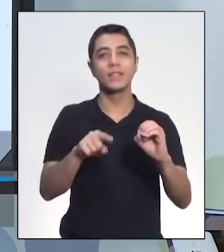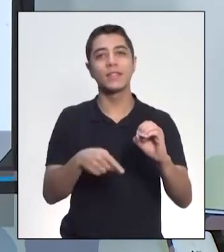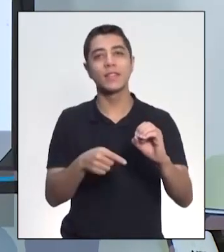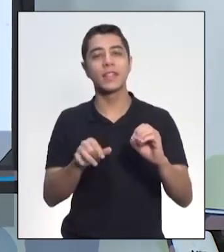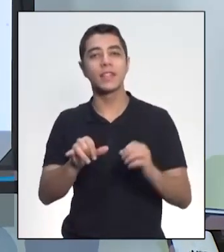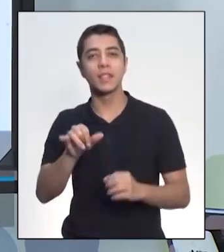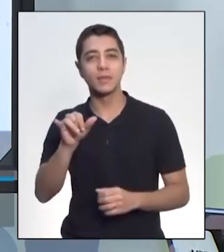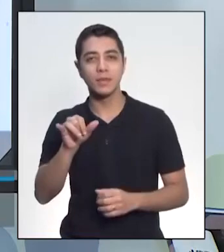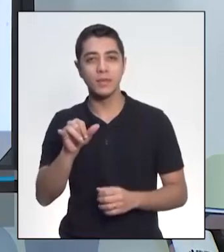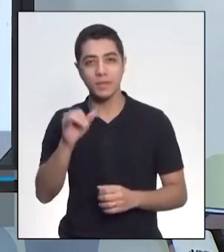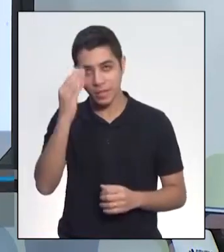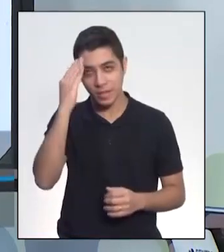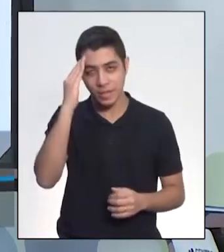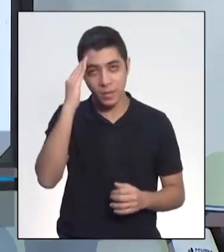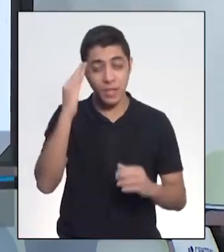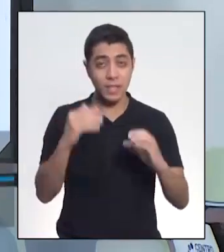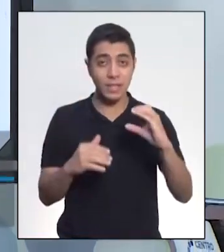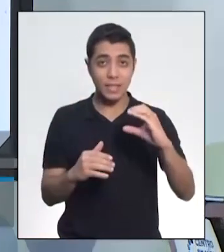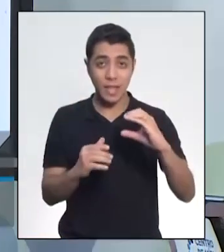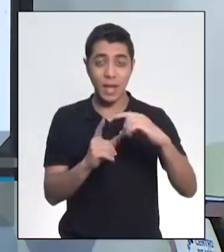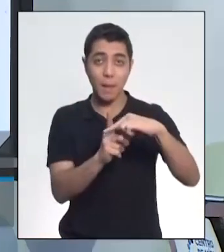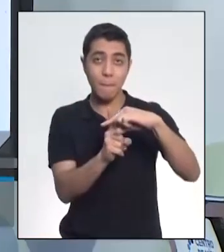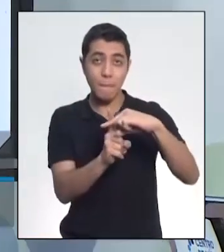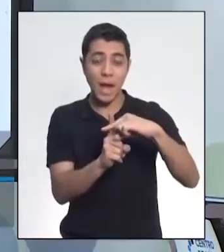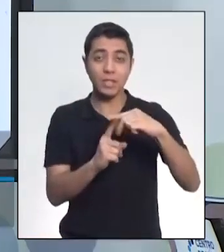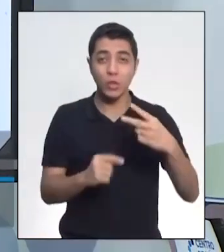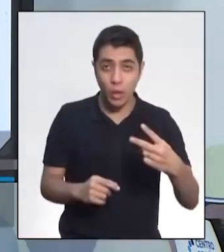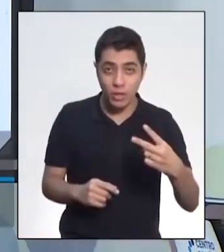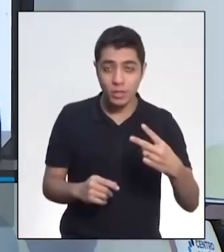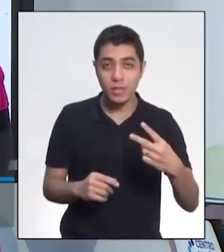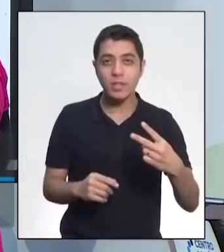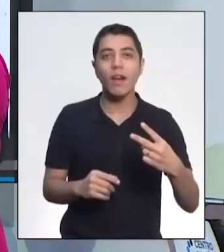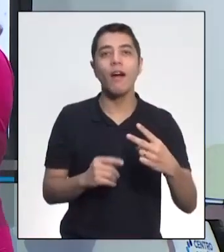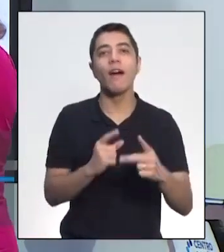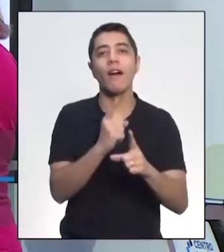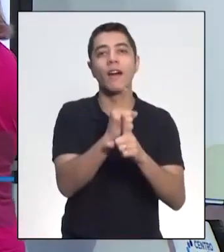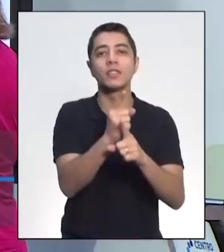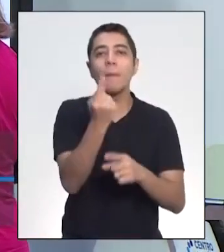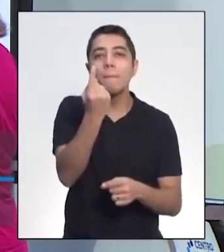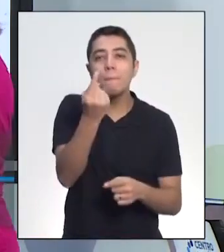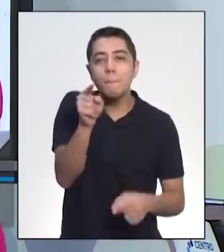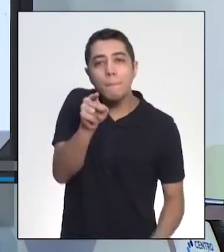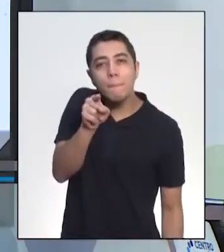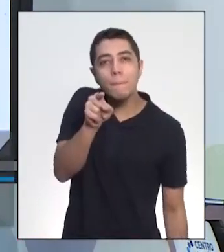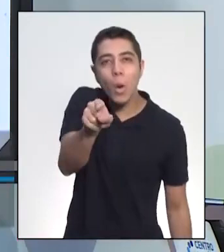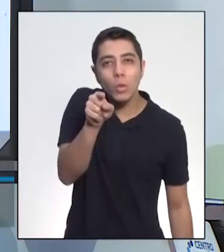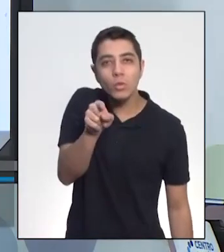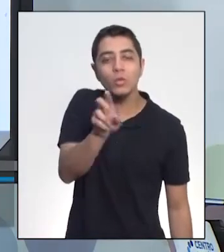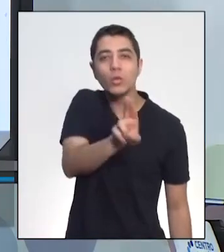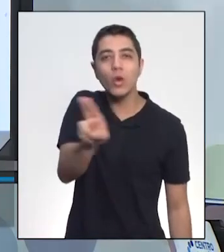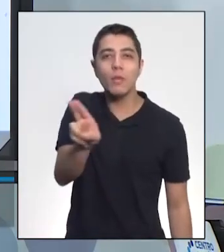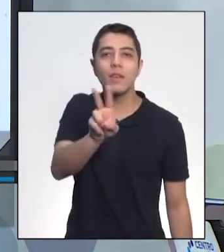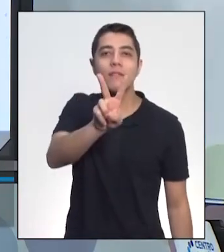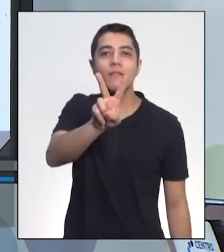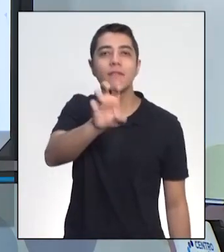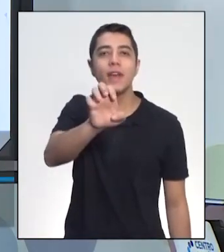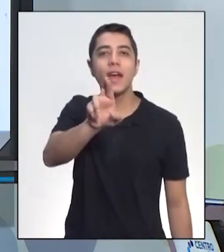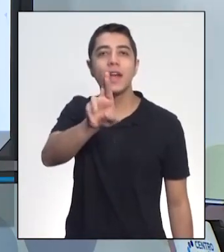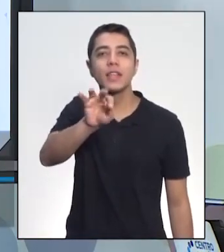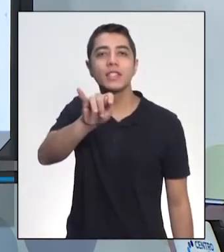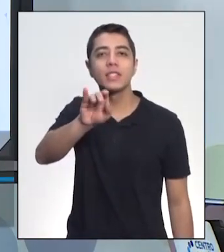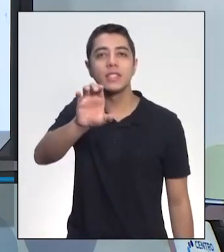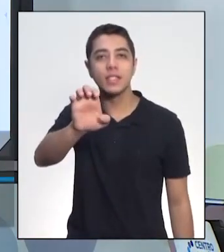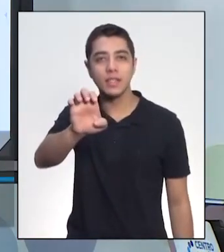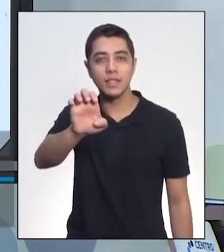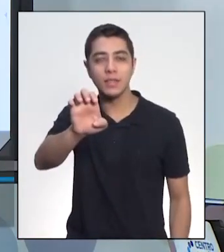for menos 2, o vértice vai estar no menos 2, sim? Outra coisa que eu falei na última aula foi sobre o valor do